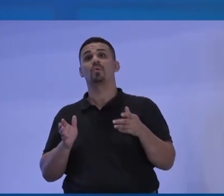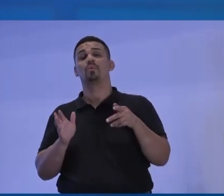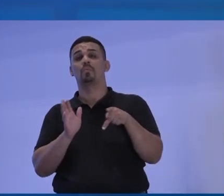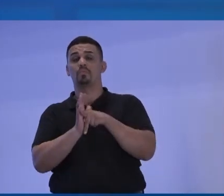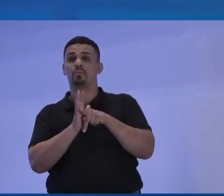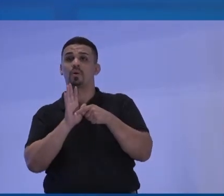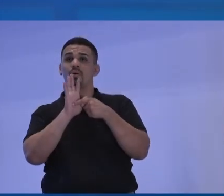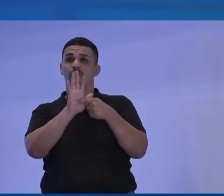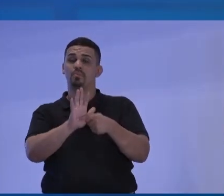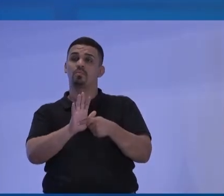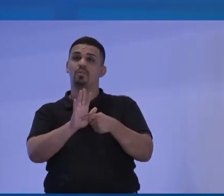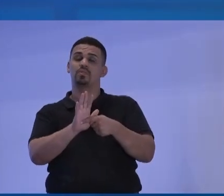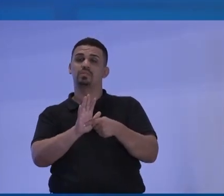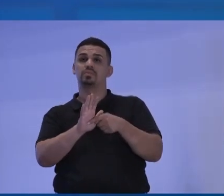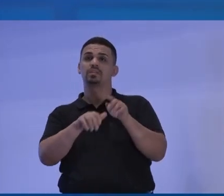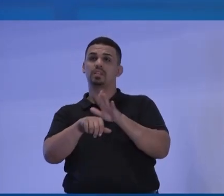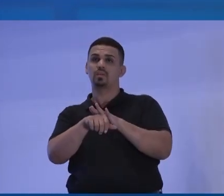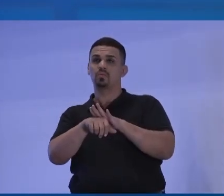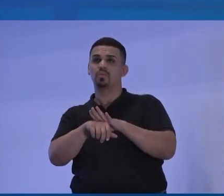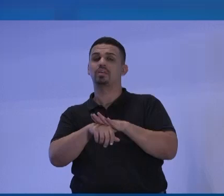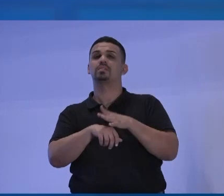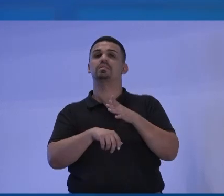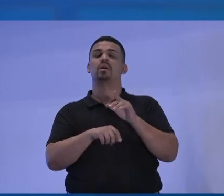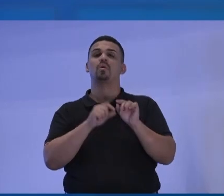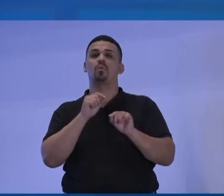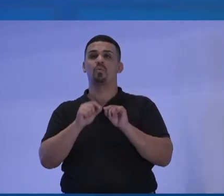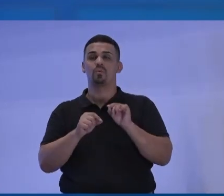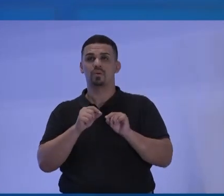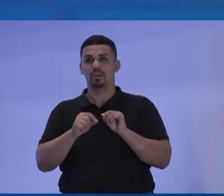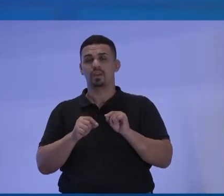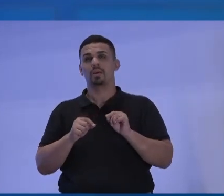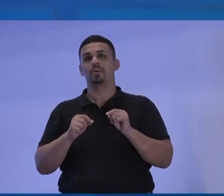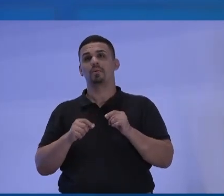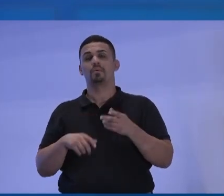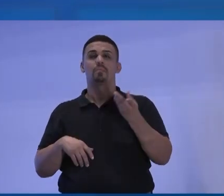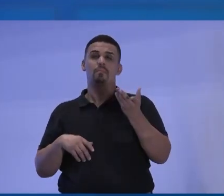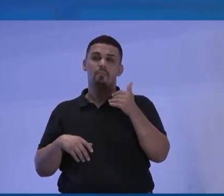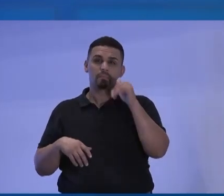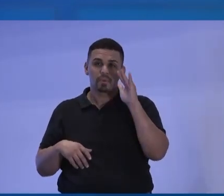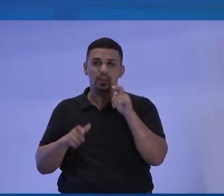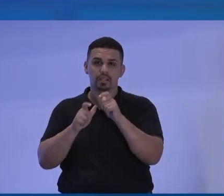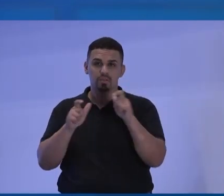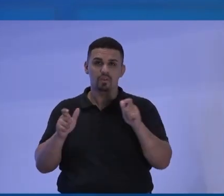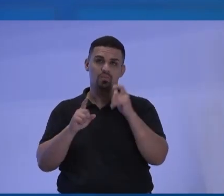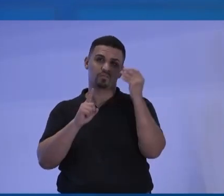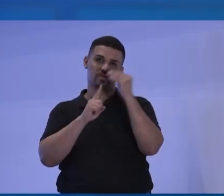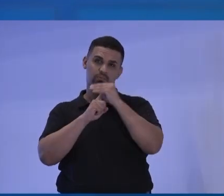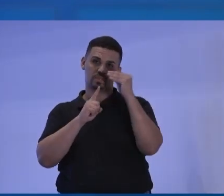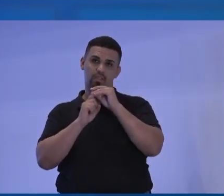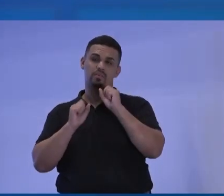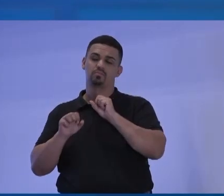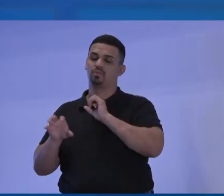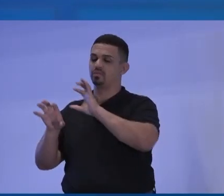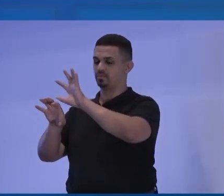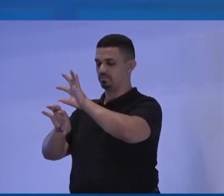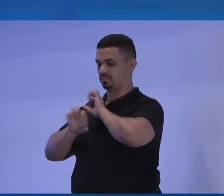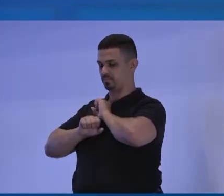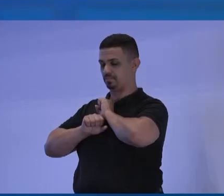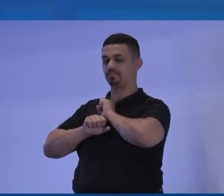quadro da doença autoimune predispõe a uma maior vulnerabilidade a contrair hanseníase.